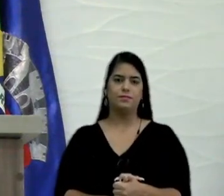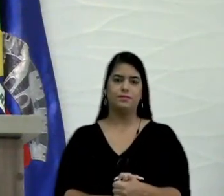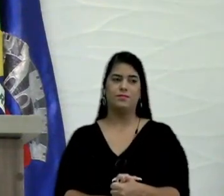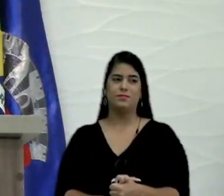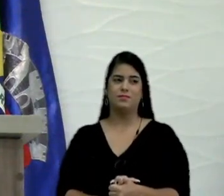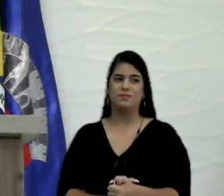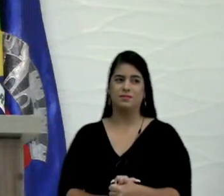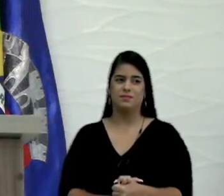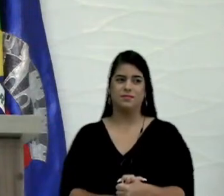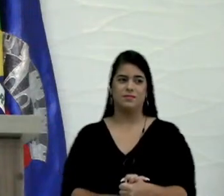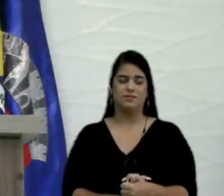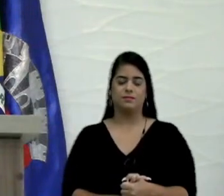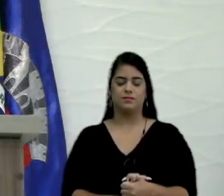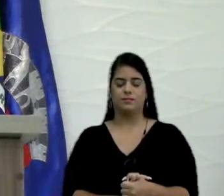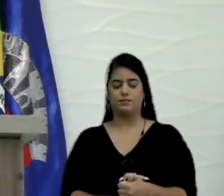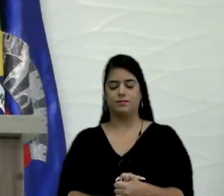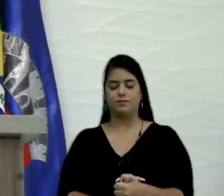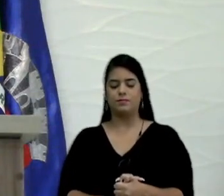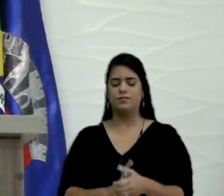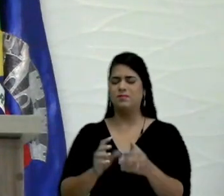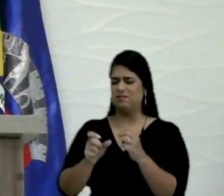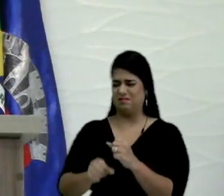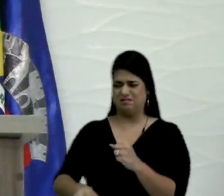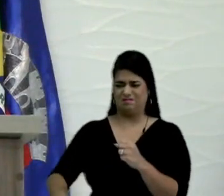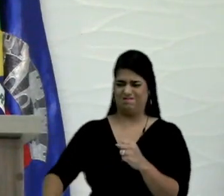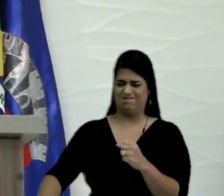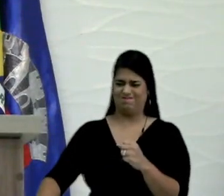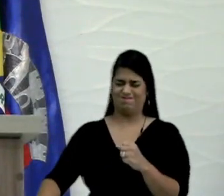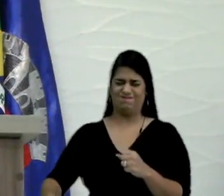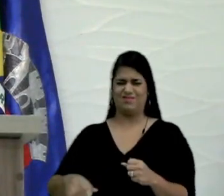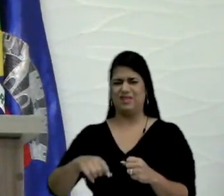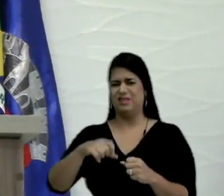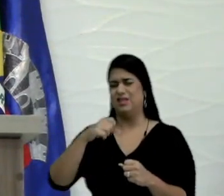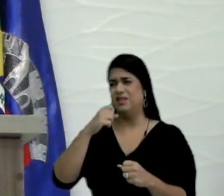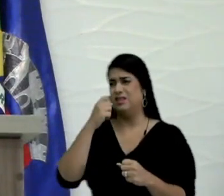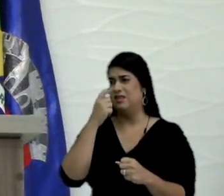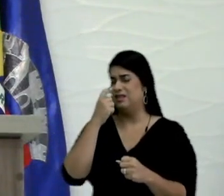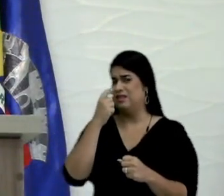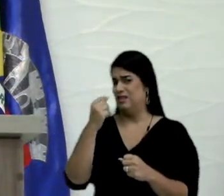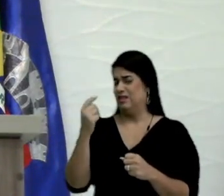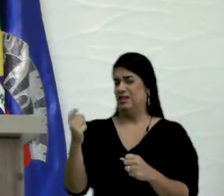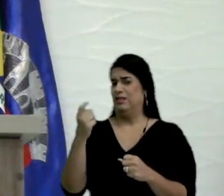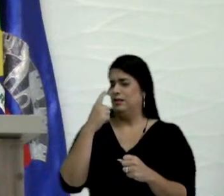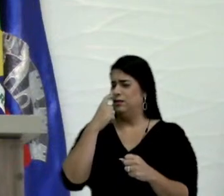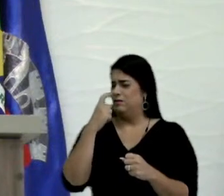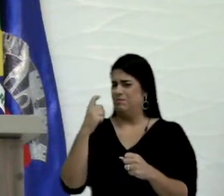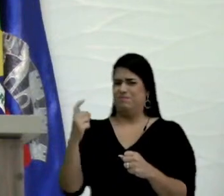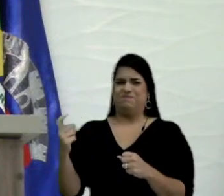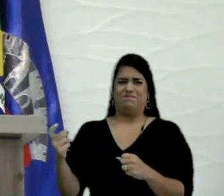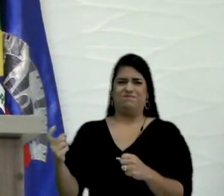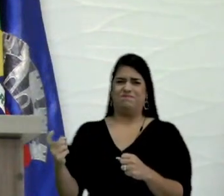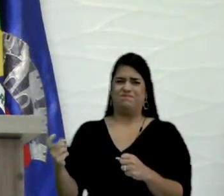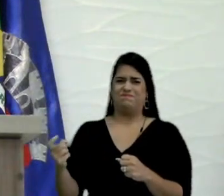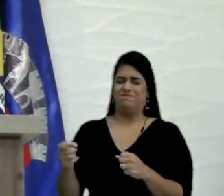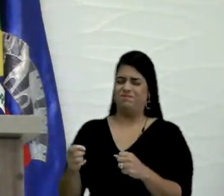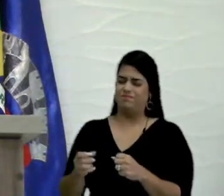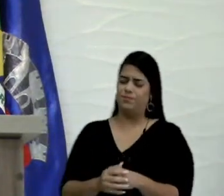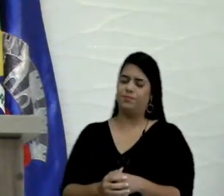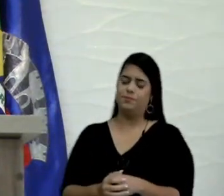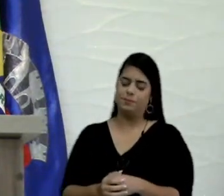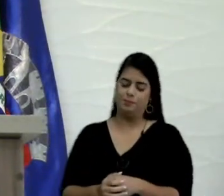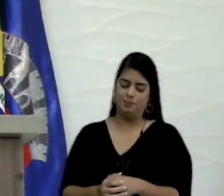nojeira meu amigo olha é pior do que fe urina des uma coisa pode é tão provável